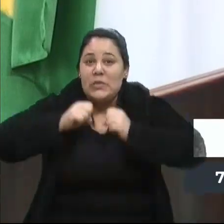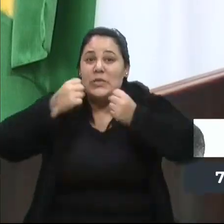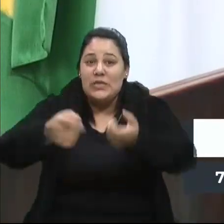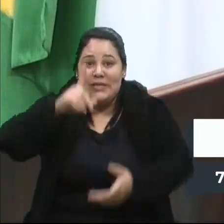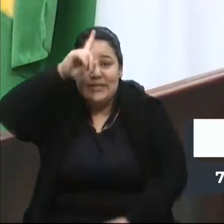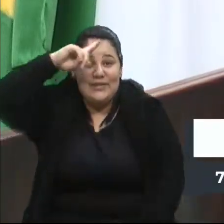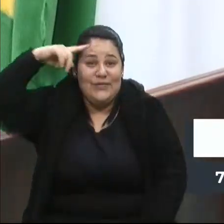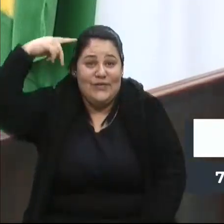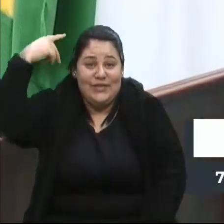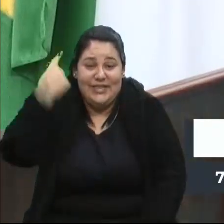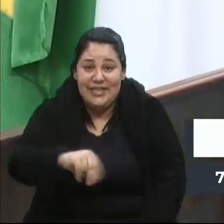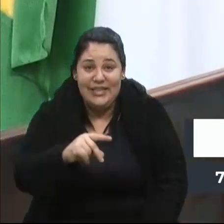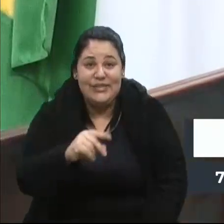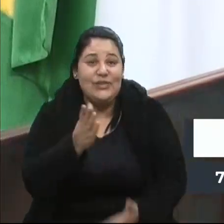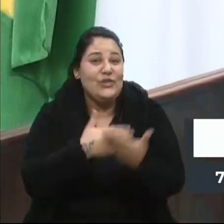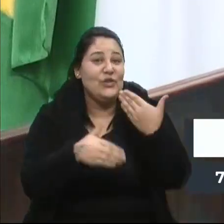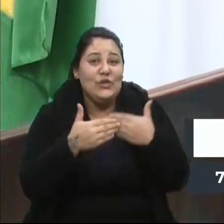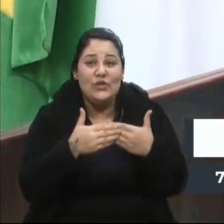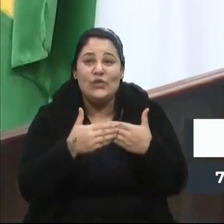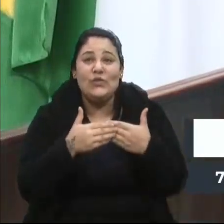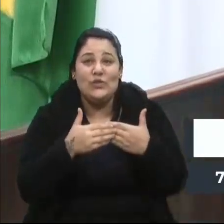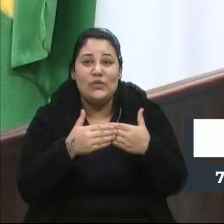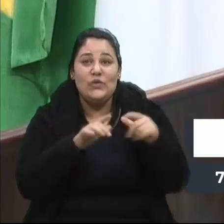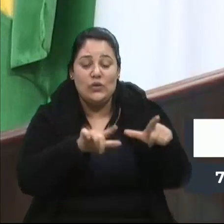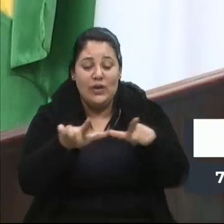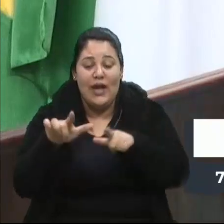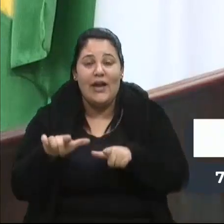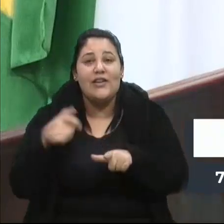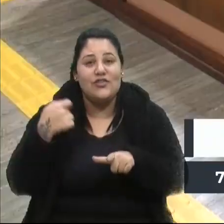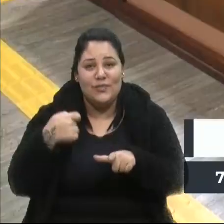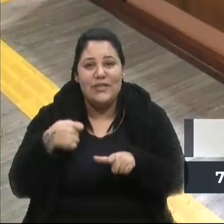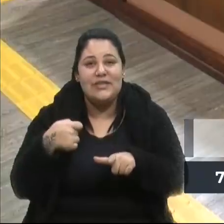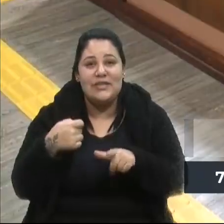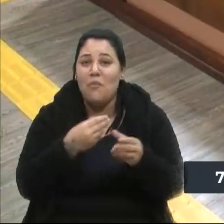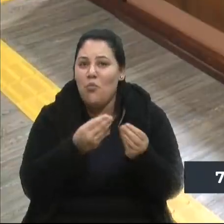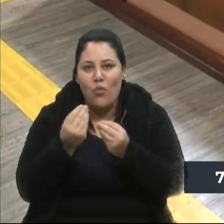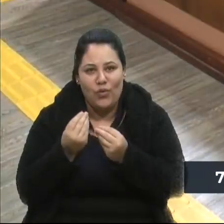expressão que eu queria usar, eles estão em todos os lugares e a gente realmente precisa muito que eles estejam conosco. Obrigado.